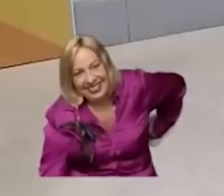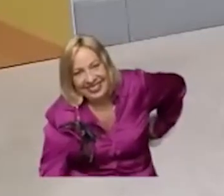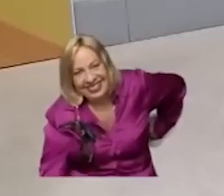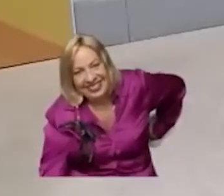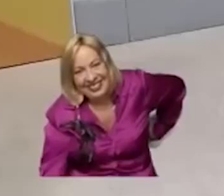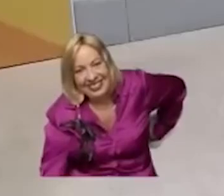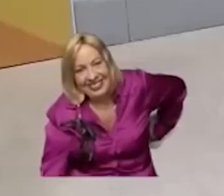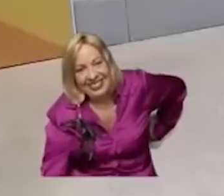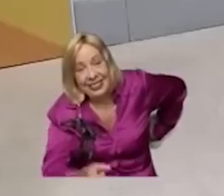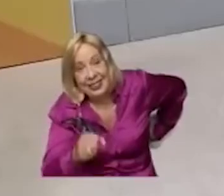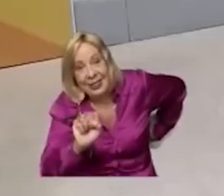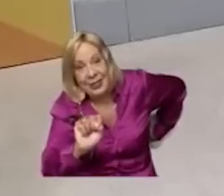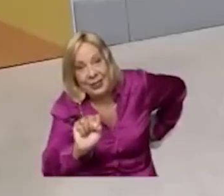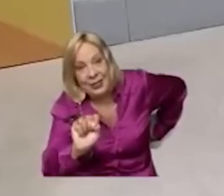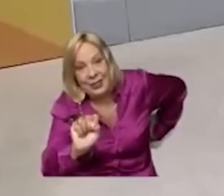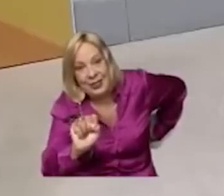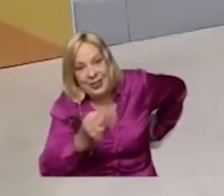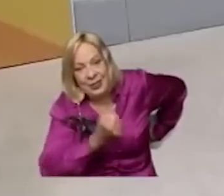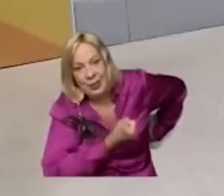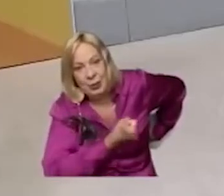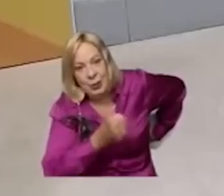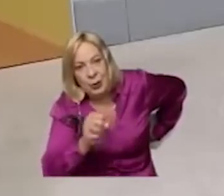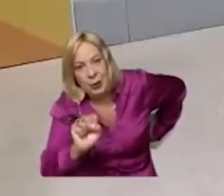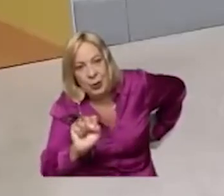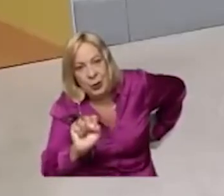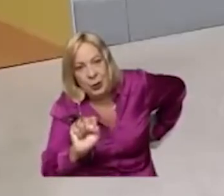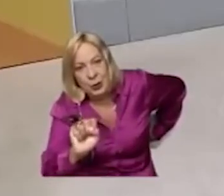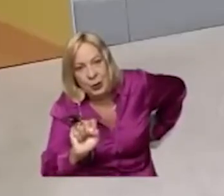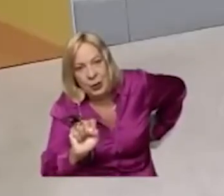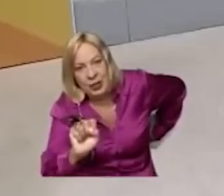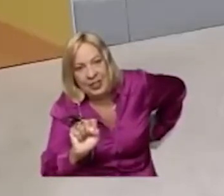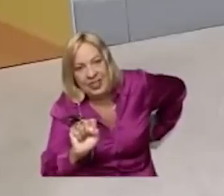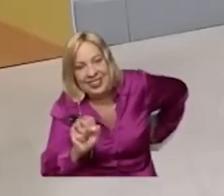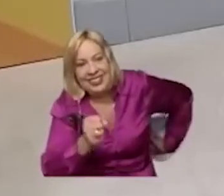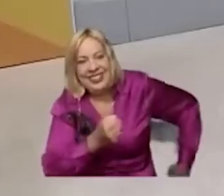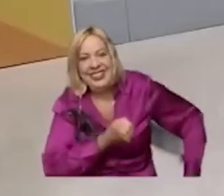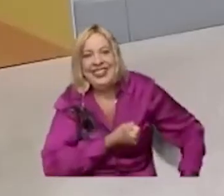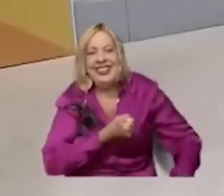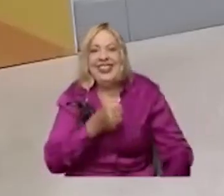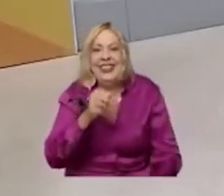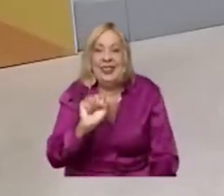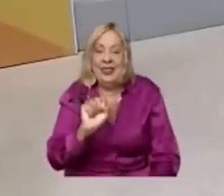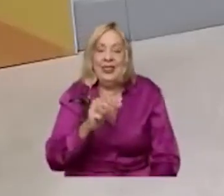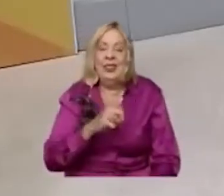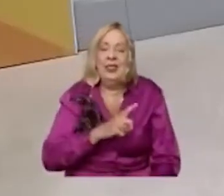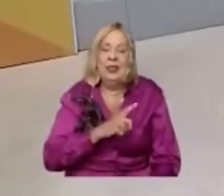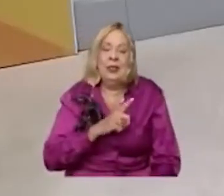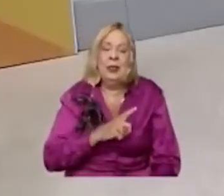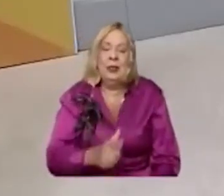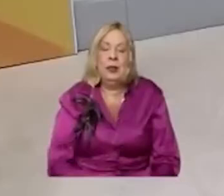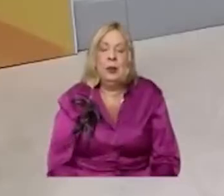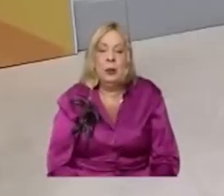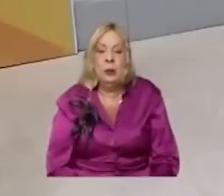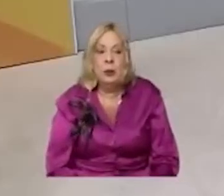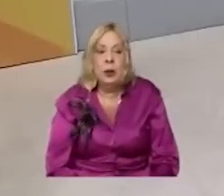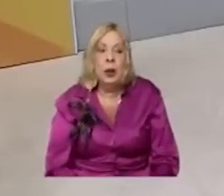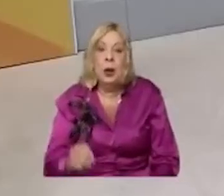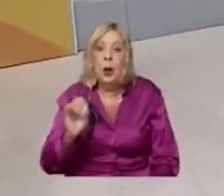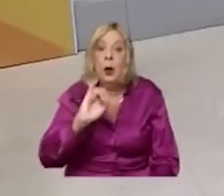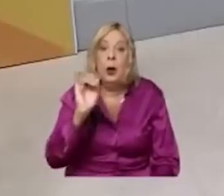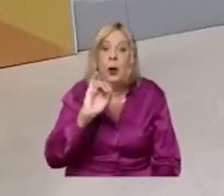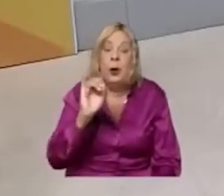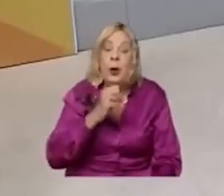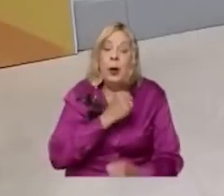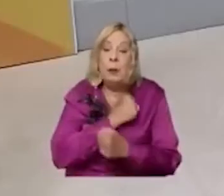Bola de número 8, número 8. Alô, Kevia e Ângelo aí no bairro José Conrado de Araújo. Aquele